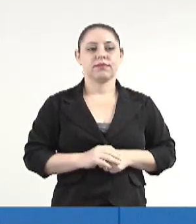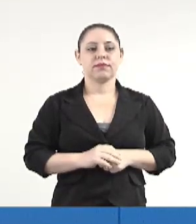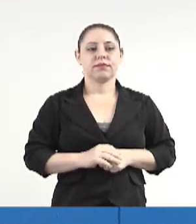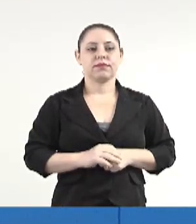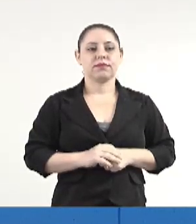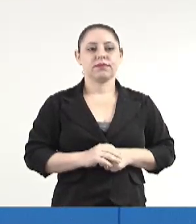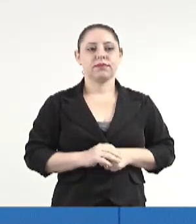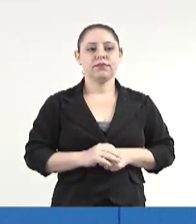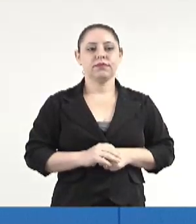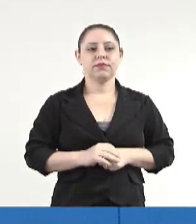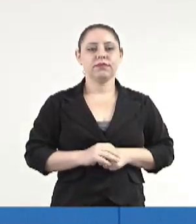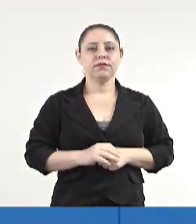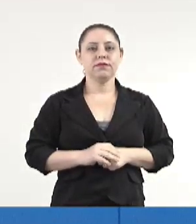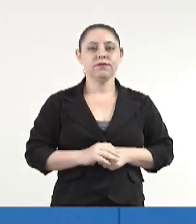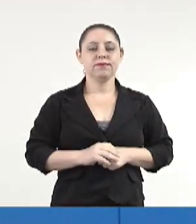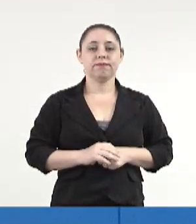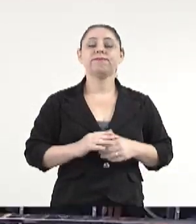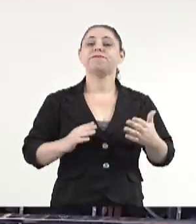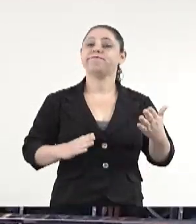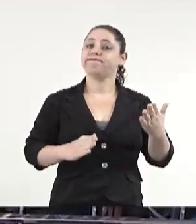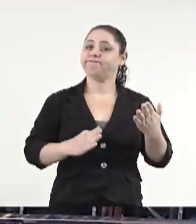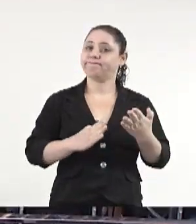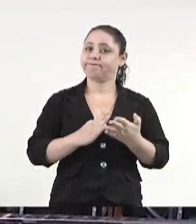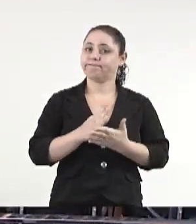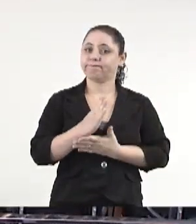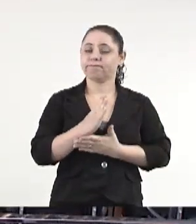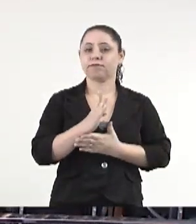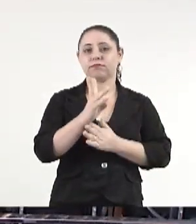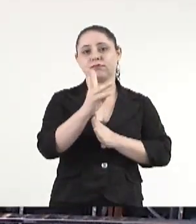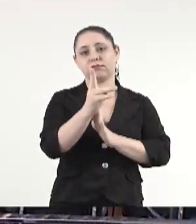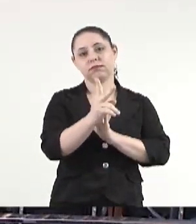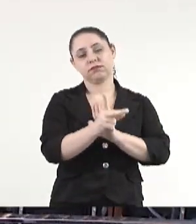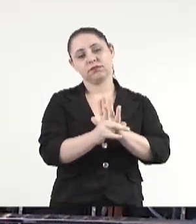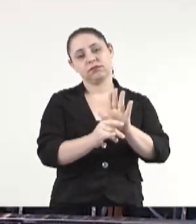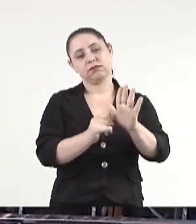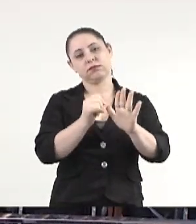Aprovado o projeto, vai à segunda discussão.